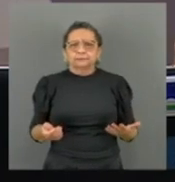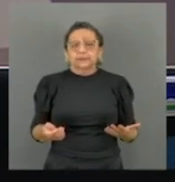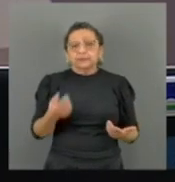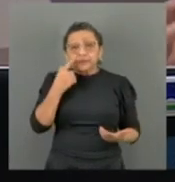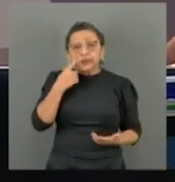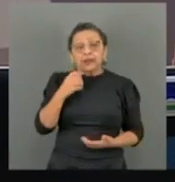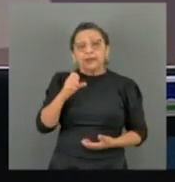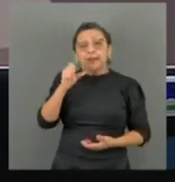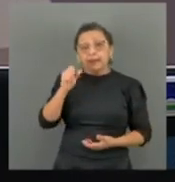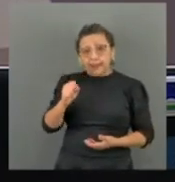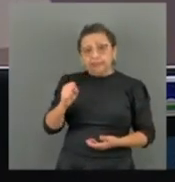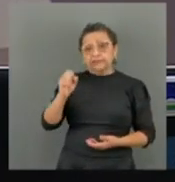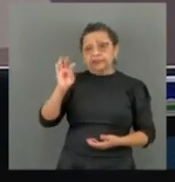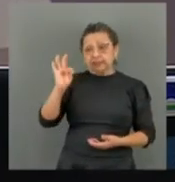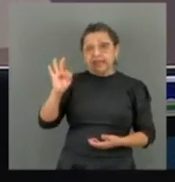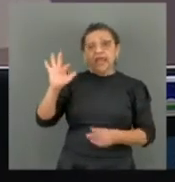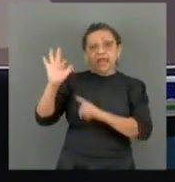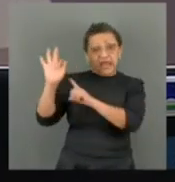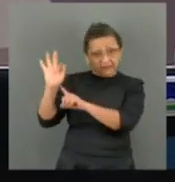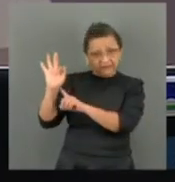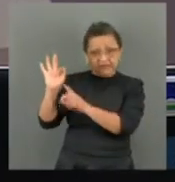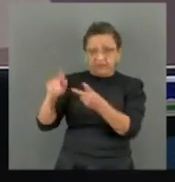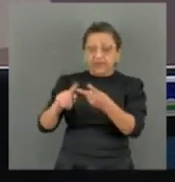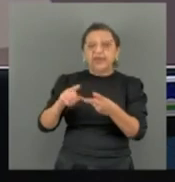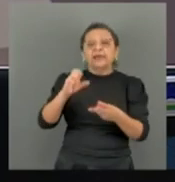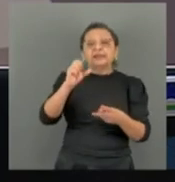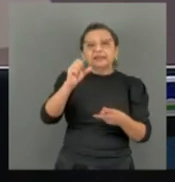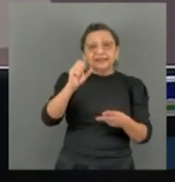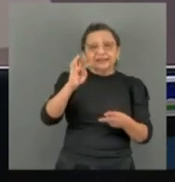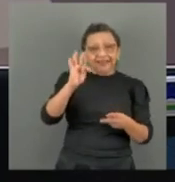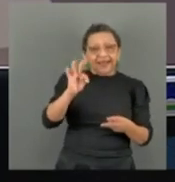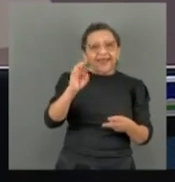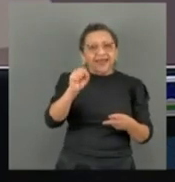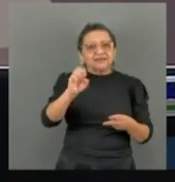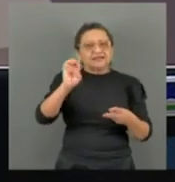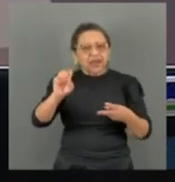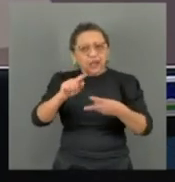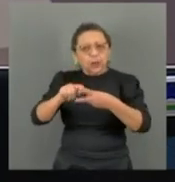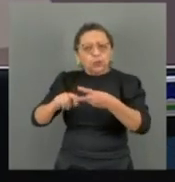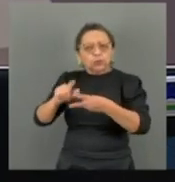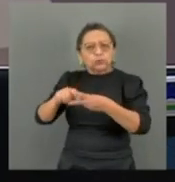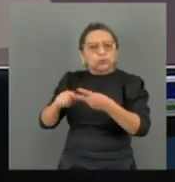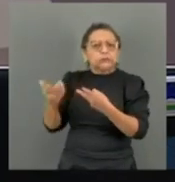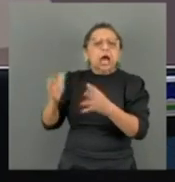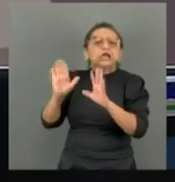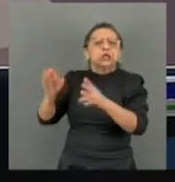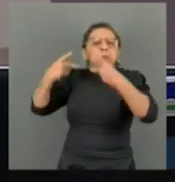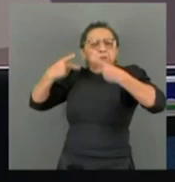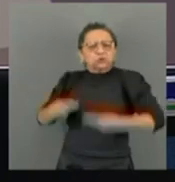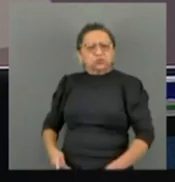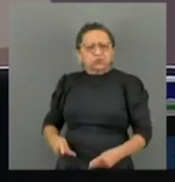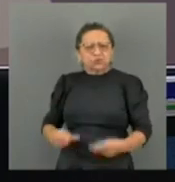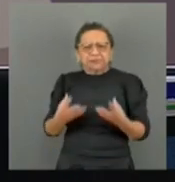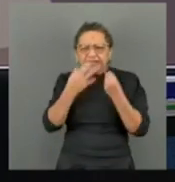Supremo Tribunal Federal e o TSE comportam dessa maneira muito agressiva é uma coisa